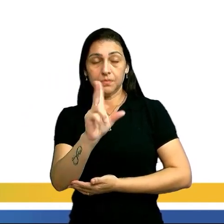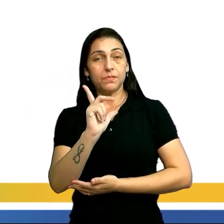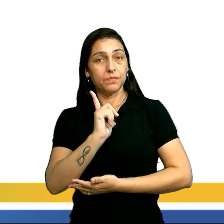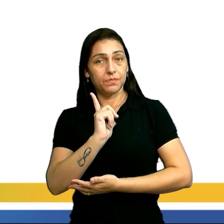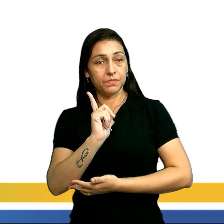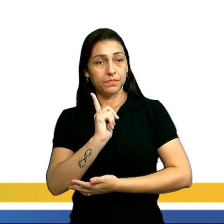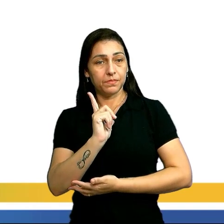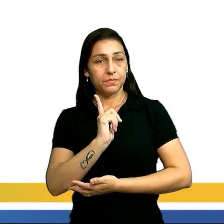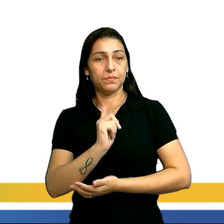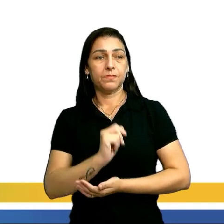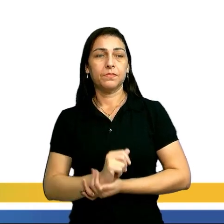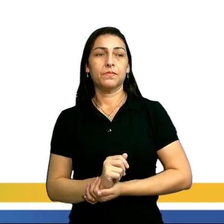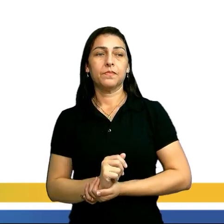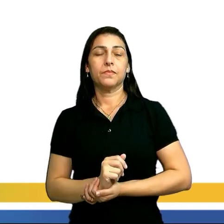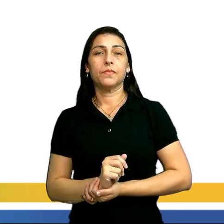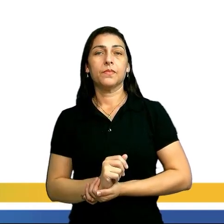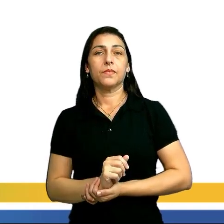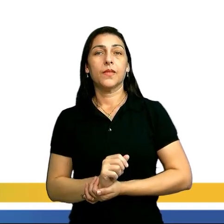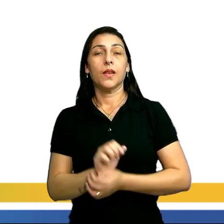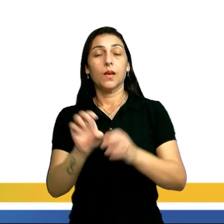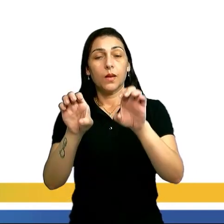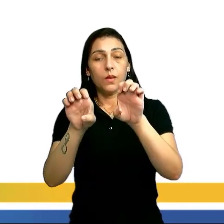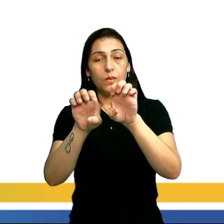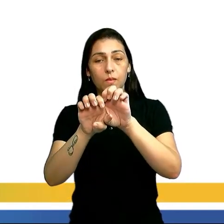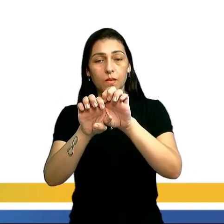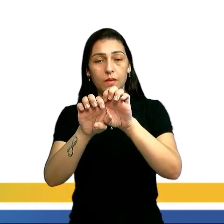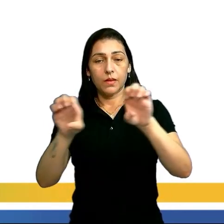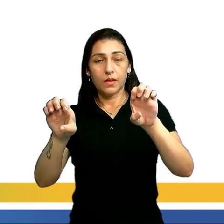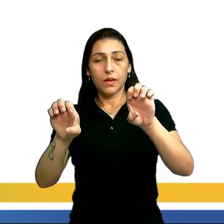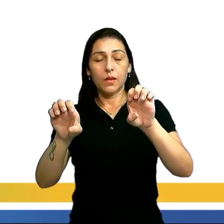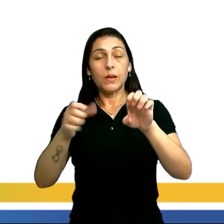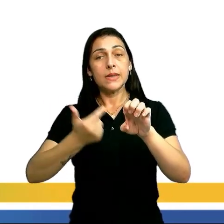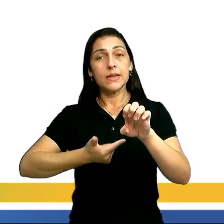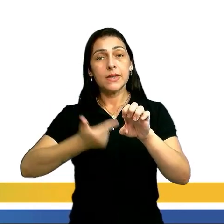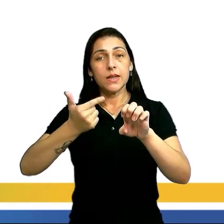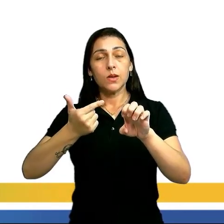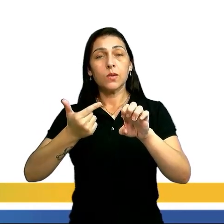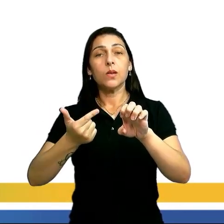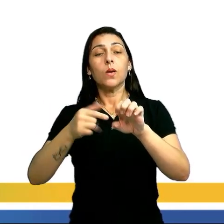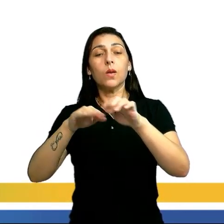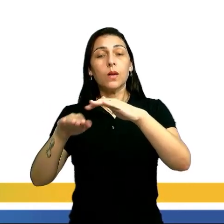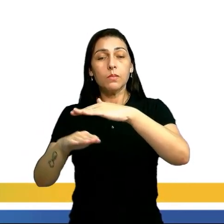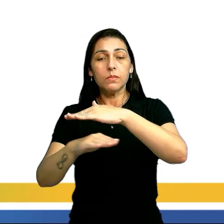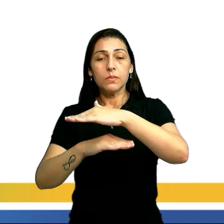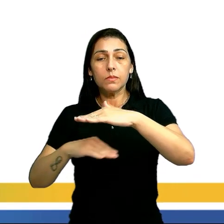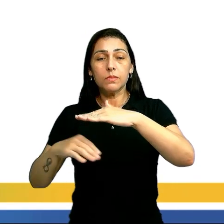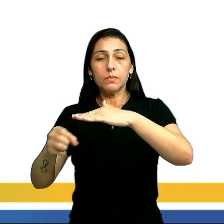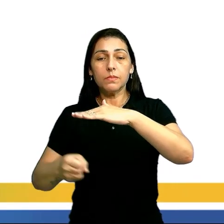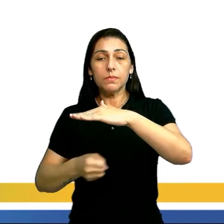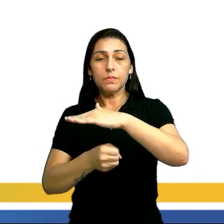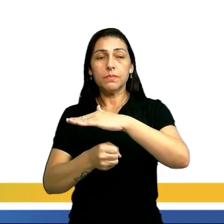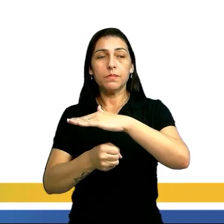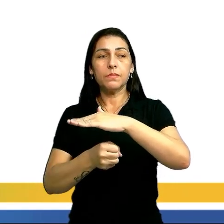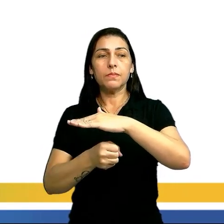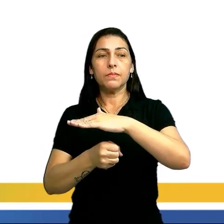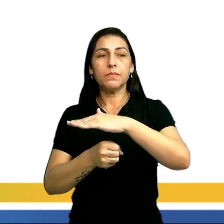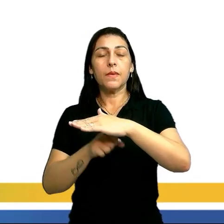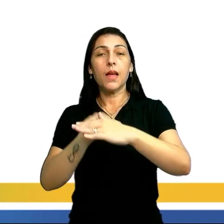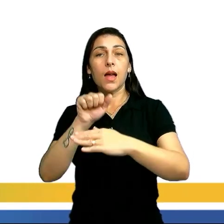ter. Pegamos a equação que está ali, a segunda equação, e colocamos aqui embaixo, ó.